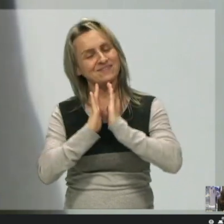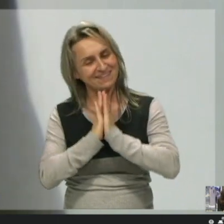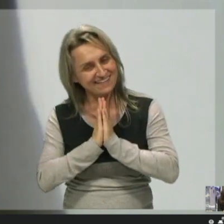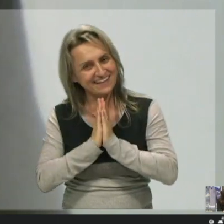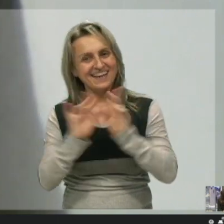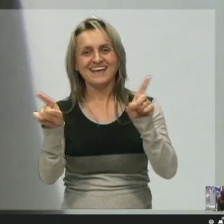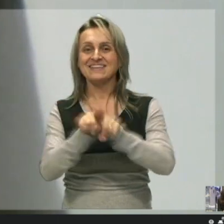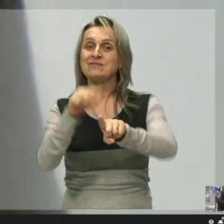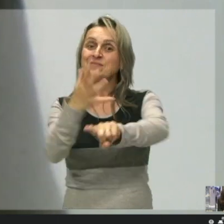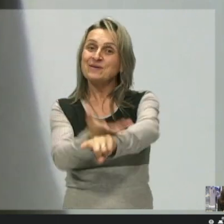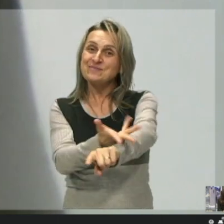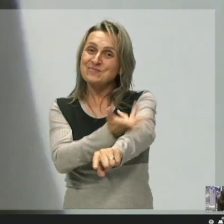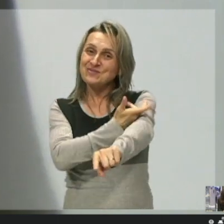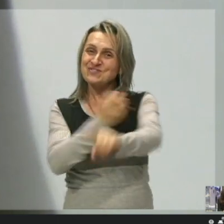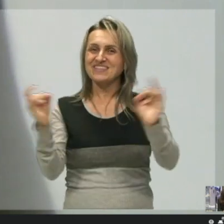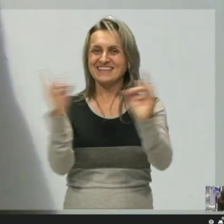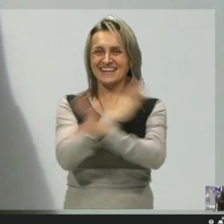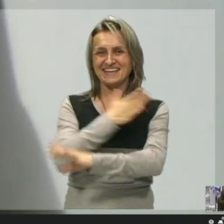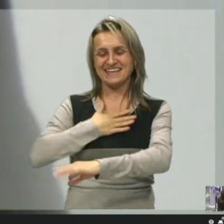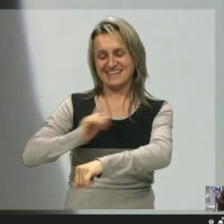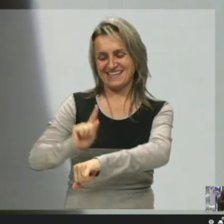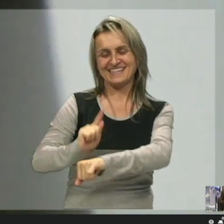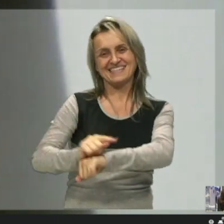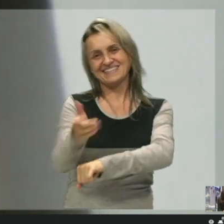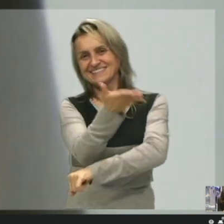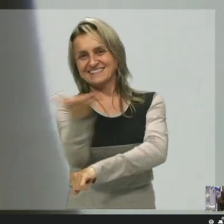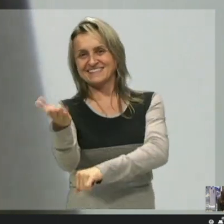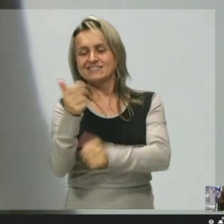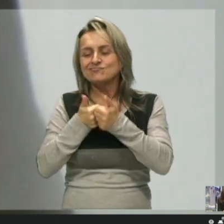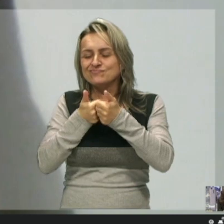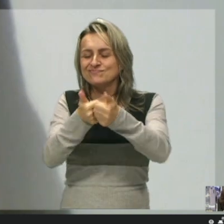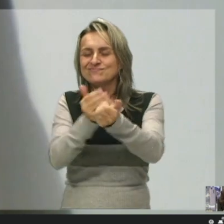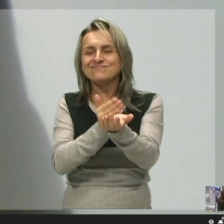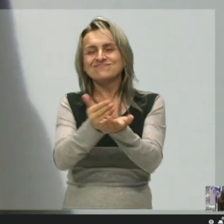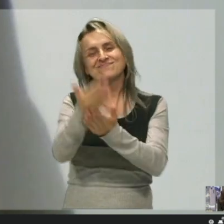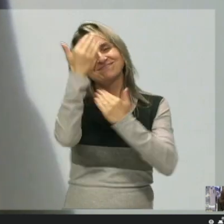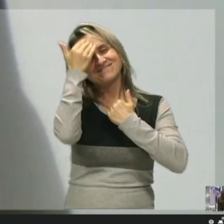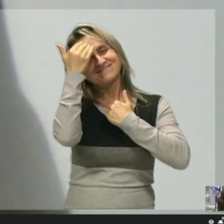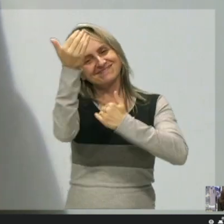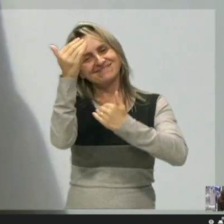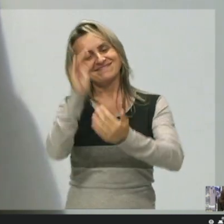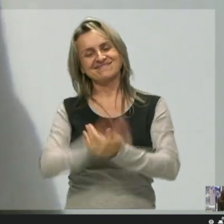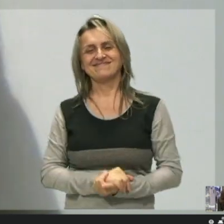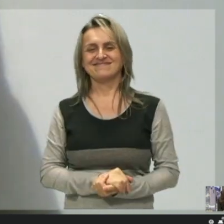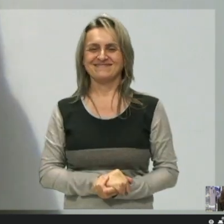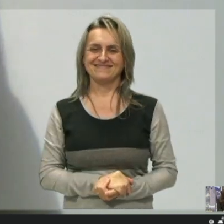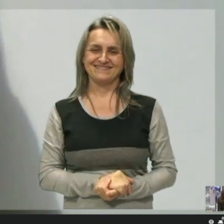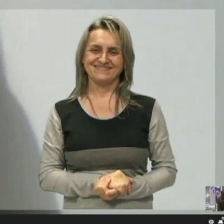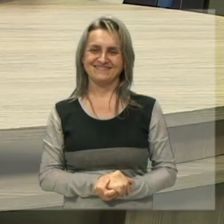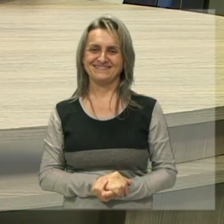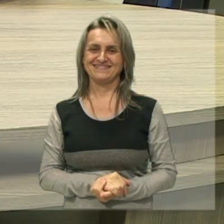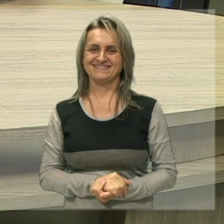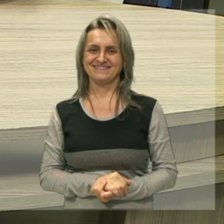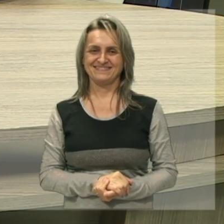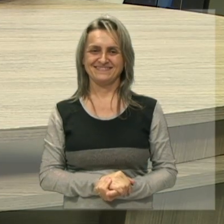né? Encerrando a minha gestão aí com vocês, que acompanharam desde o começo. Obrigada por tudo. Seguimos na luta. É